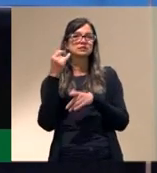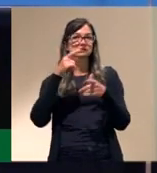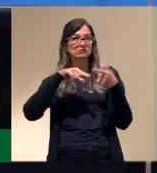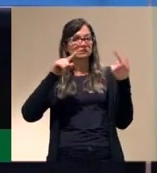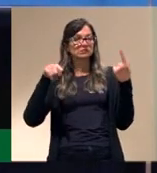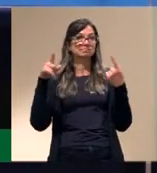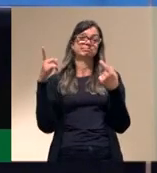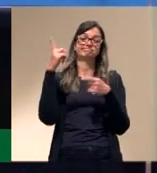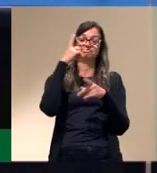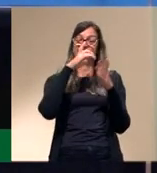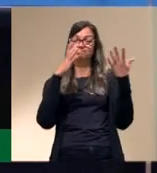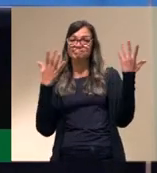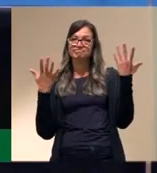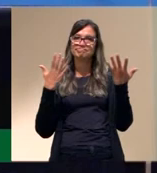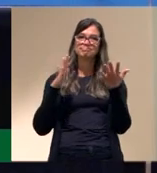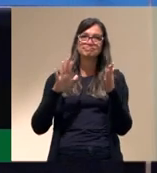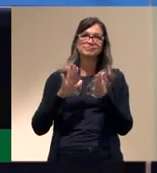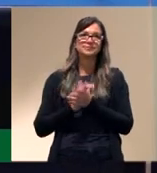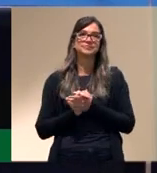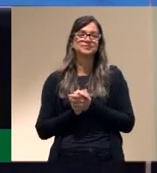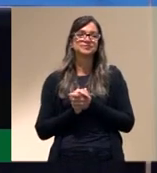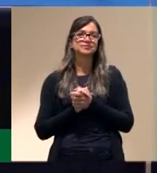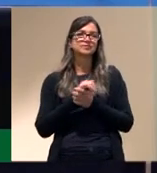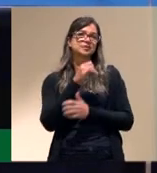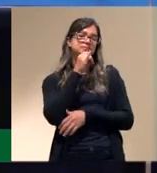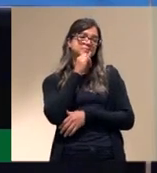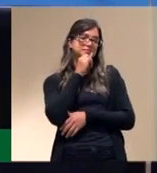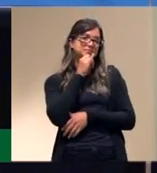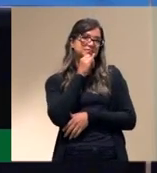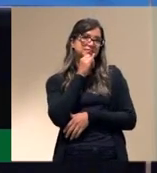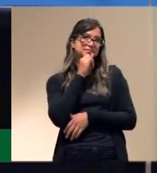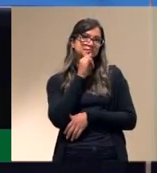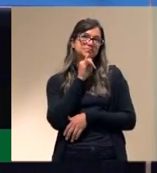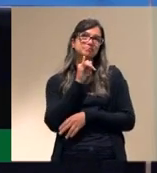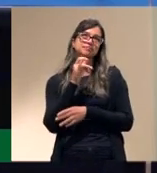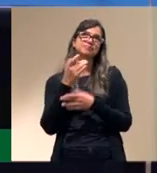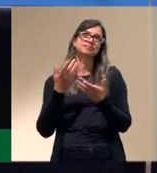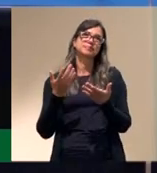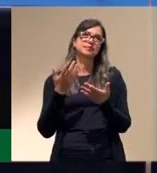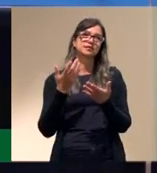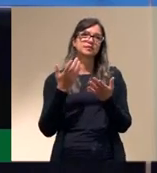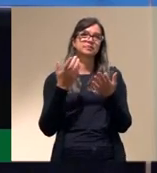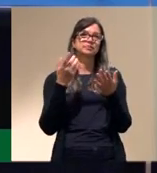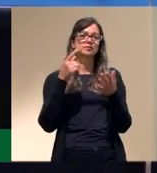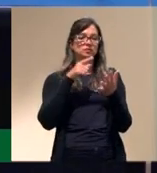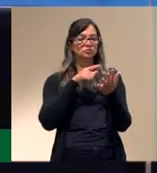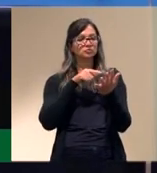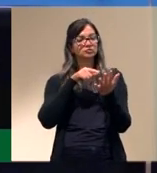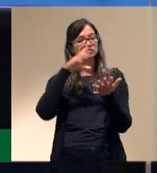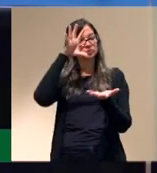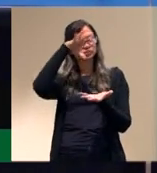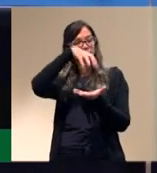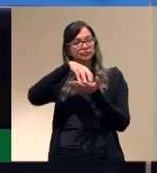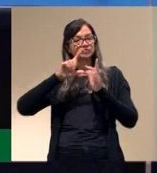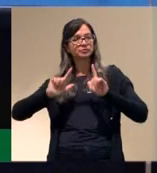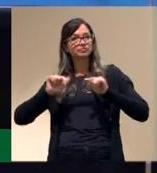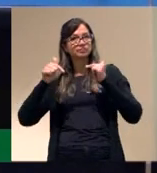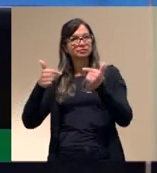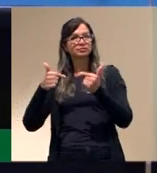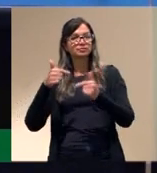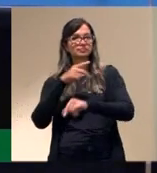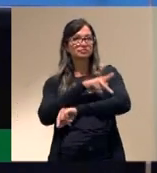polêmicas, né? Por exemplo, quando a gente indica os núcleos de ação pedagógica, são